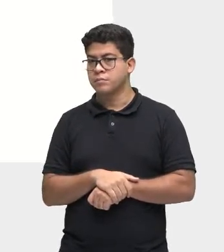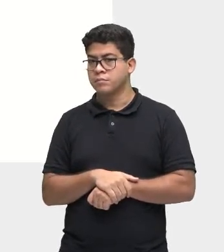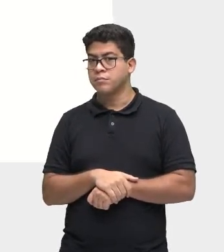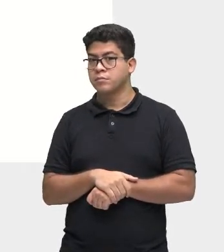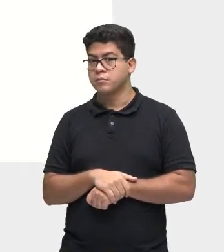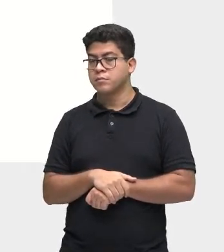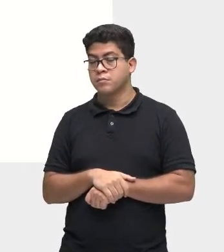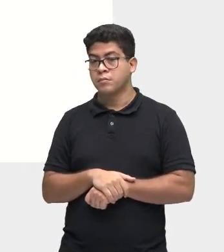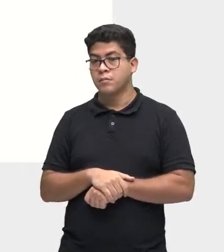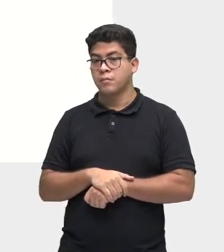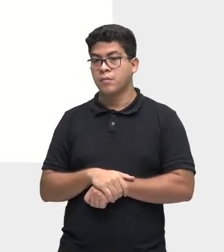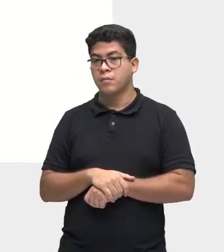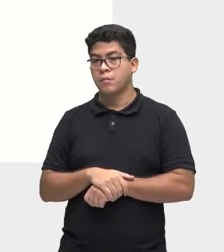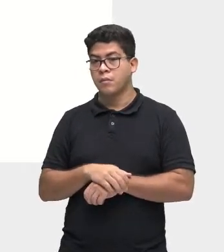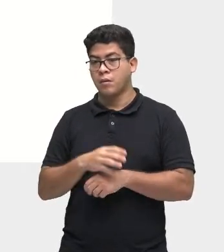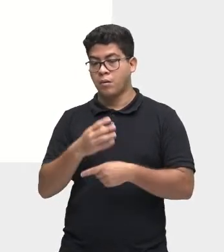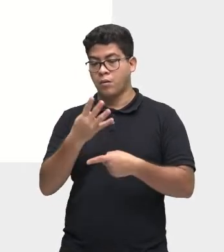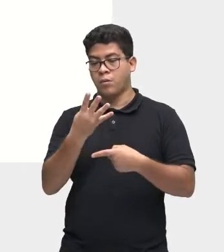igual a 40.